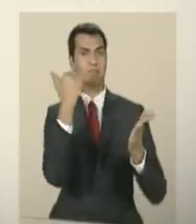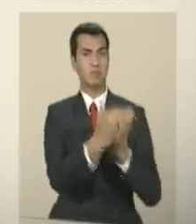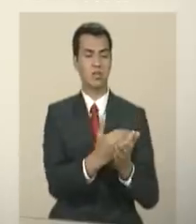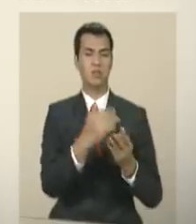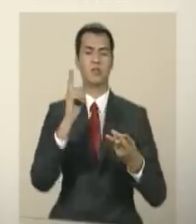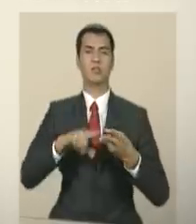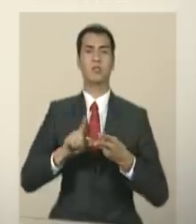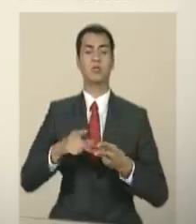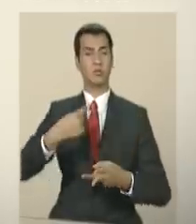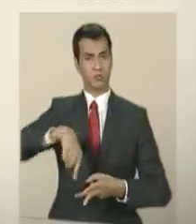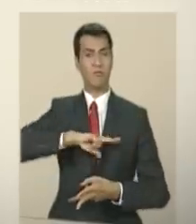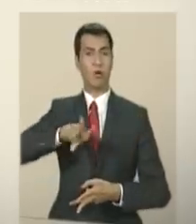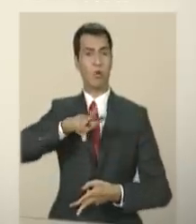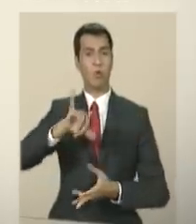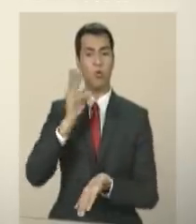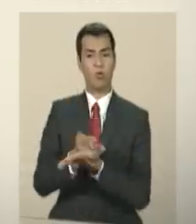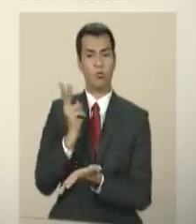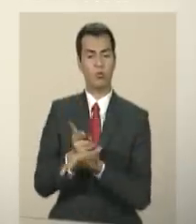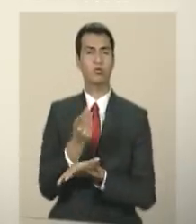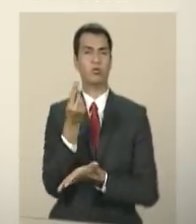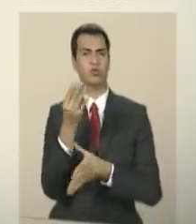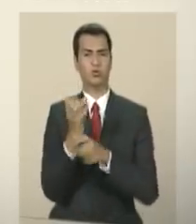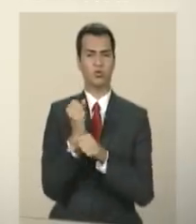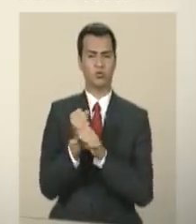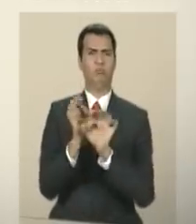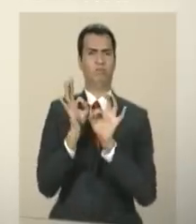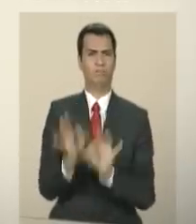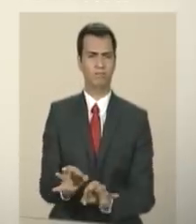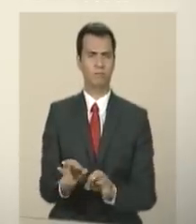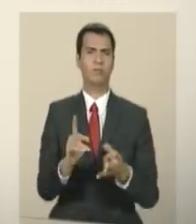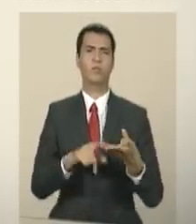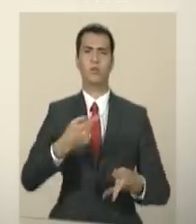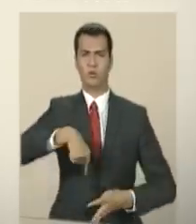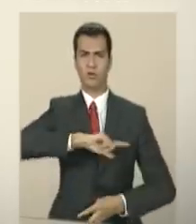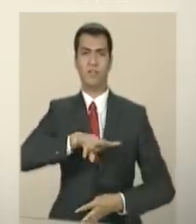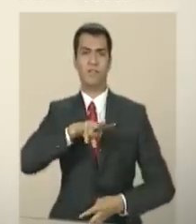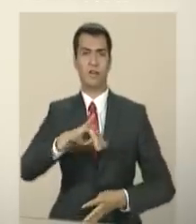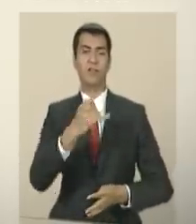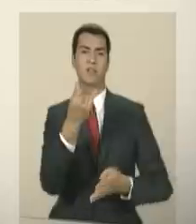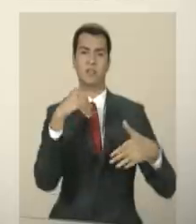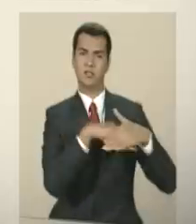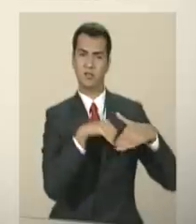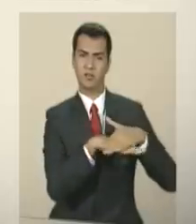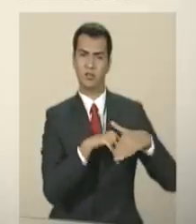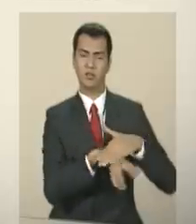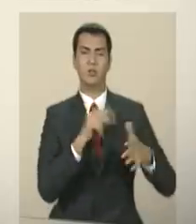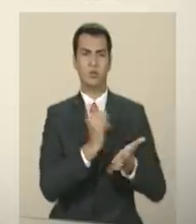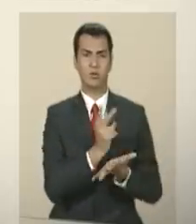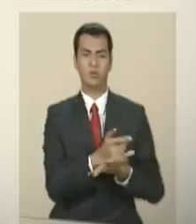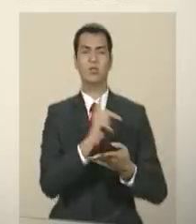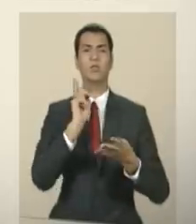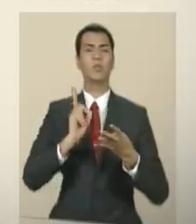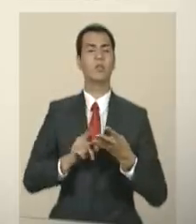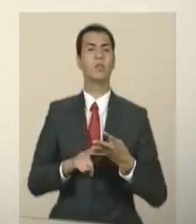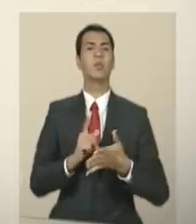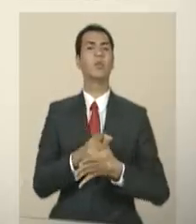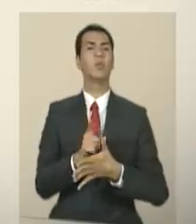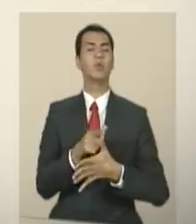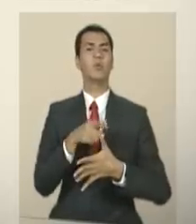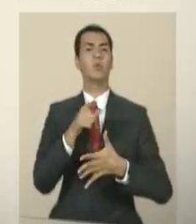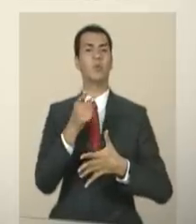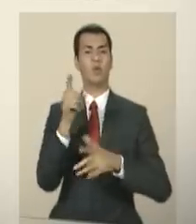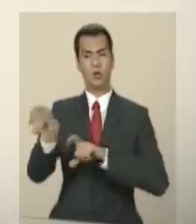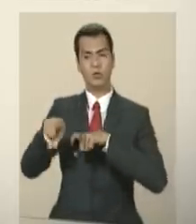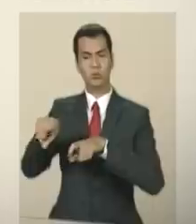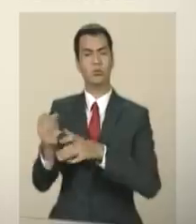Mantendo as nossas Finanças sólidas vamos continuar com as nossas reservas continuar produzindo na